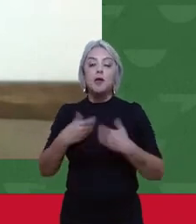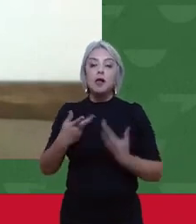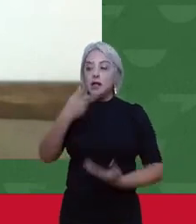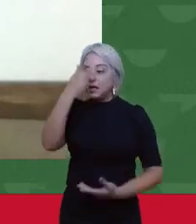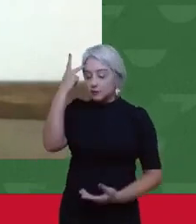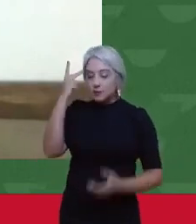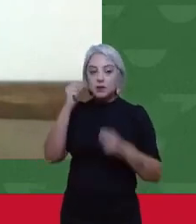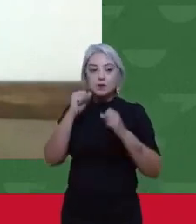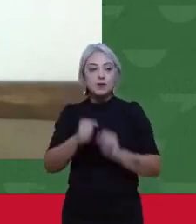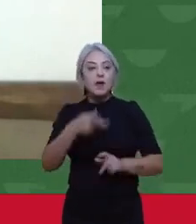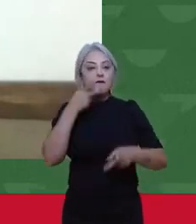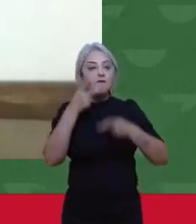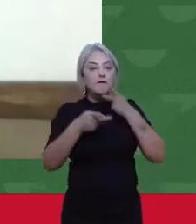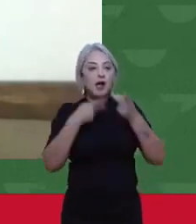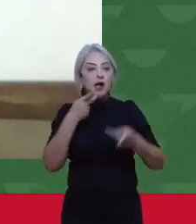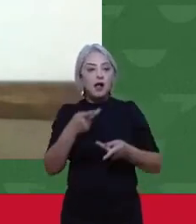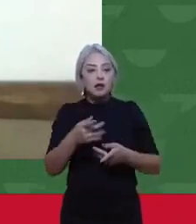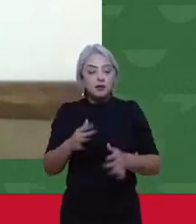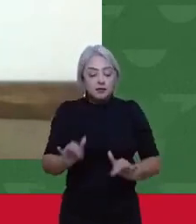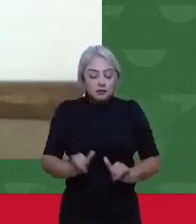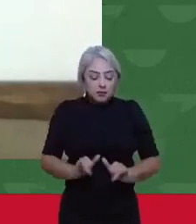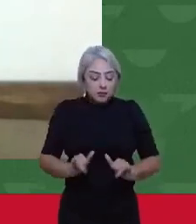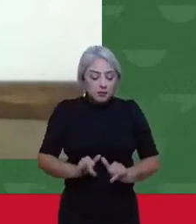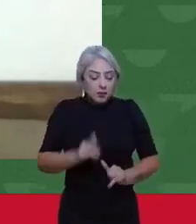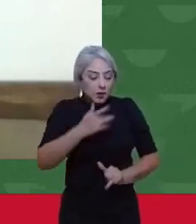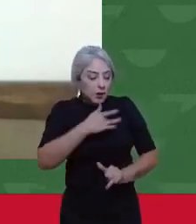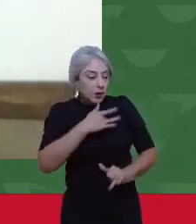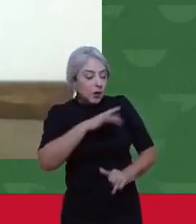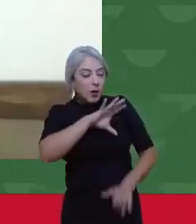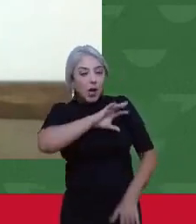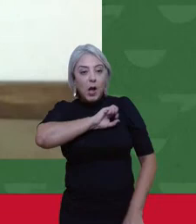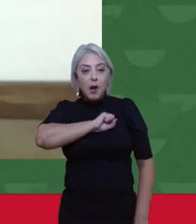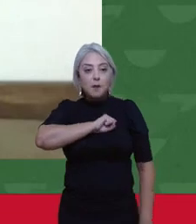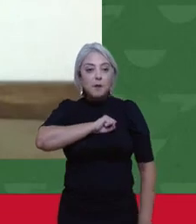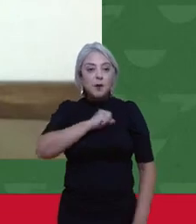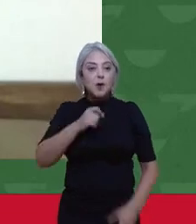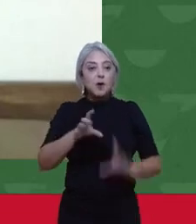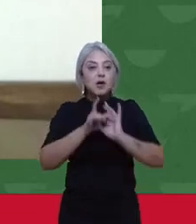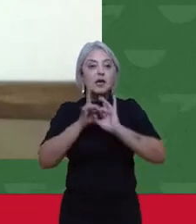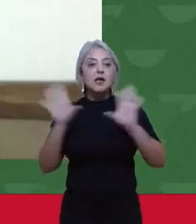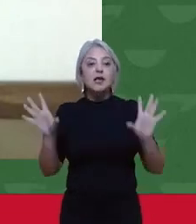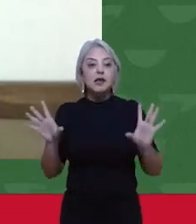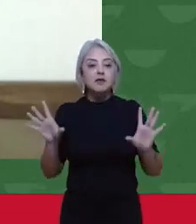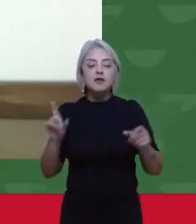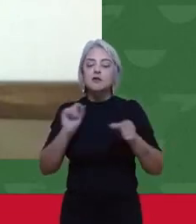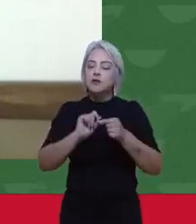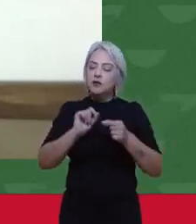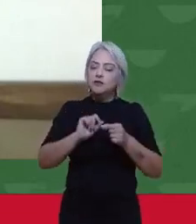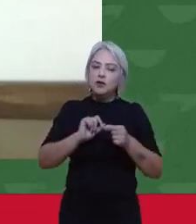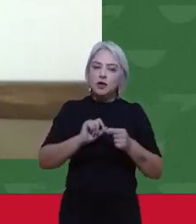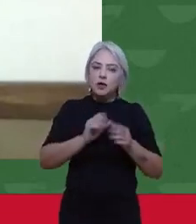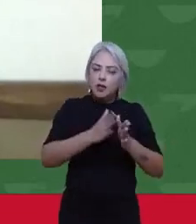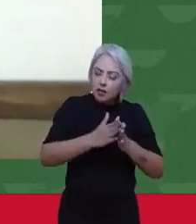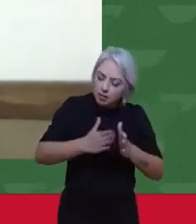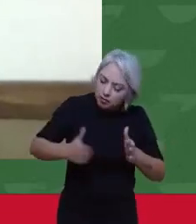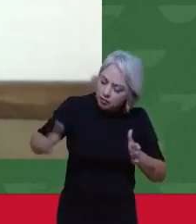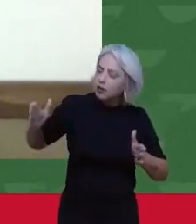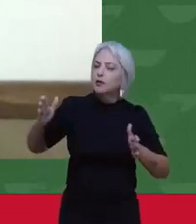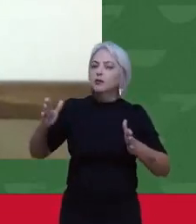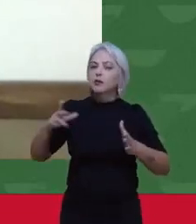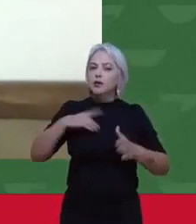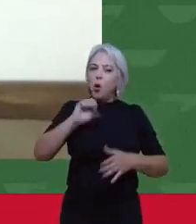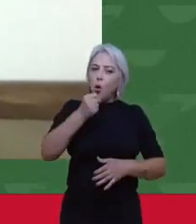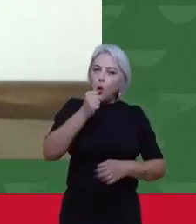as pessoas pudessem falar das suas dores e dos seus amores de forma livre. Isso foi feito durante todos os anos que eu